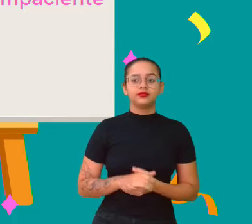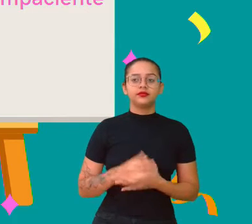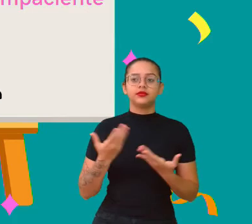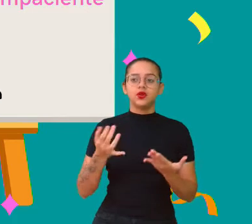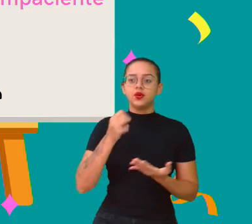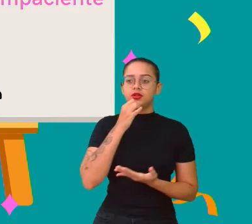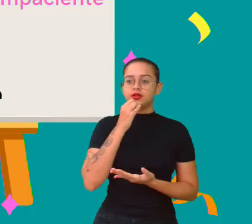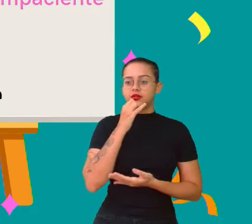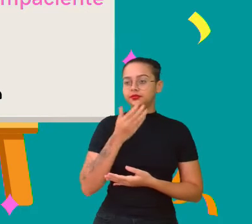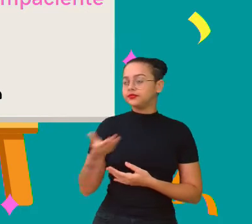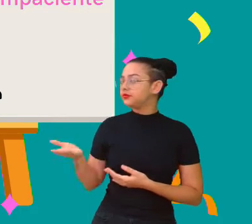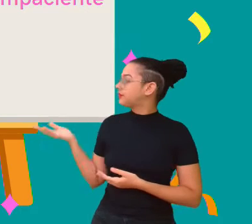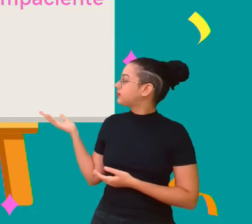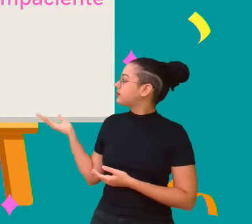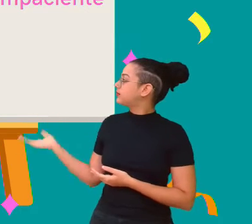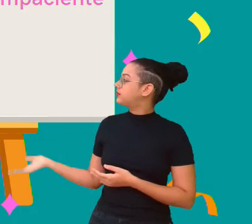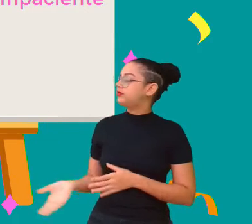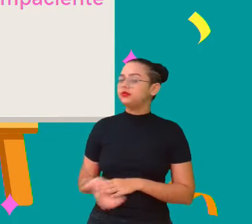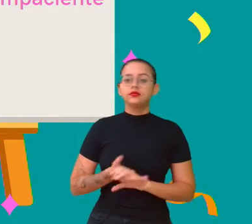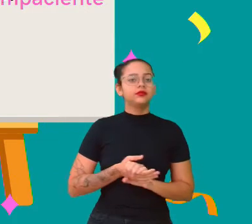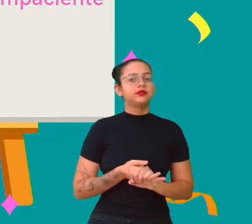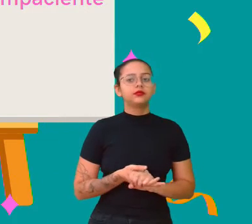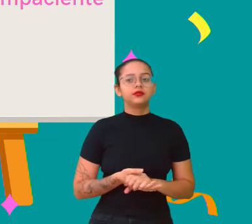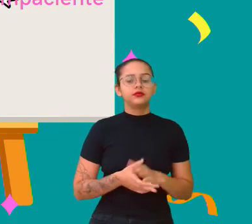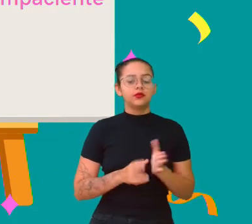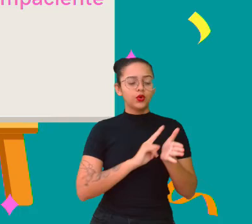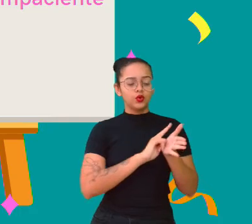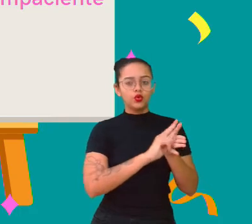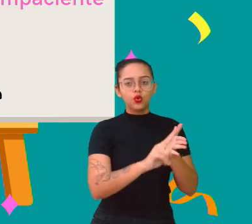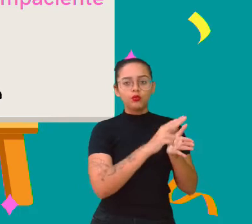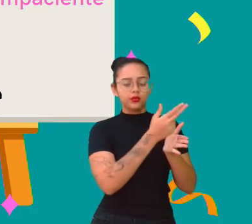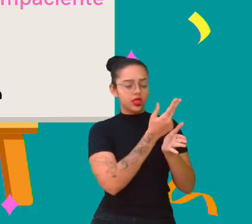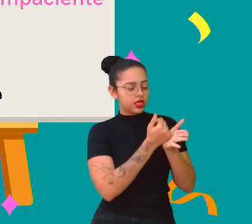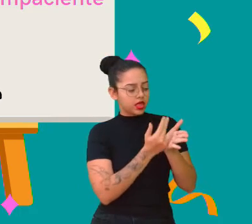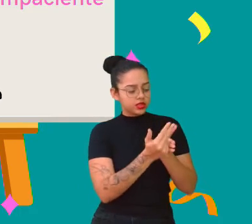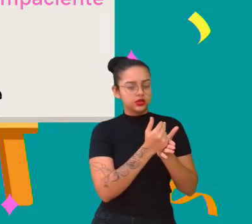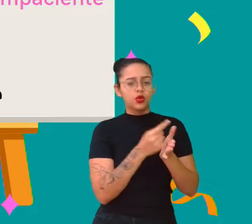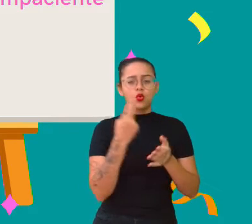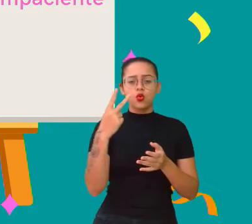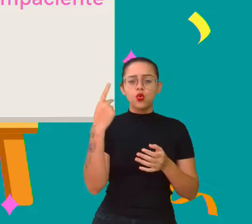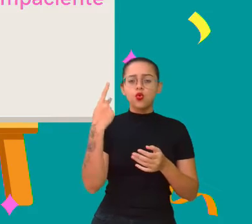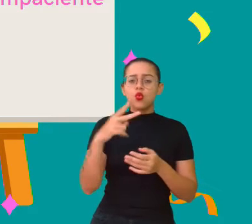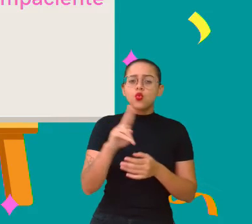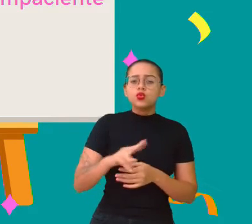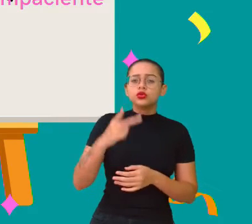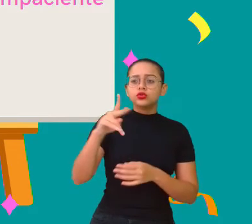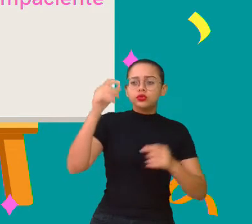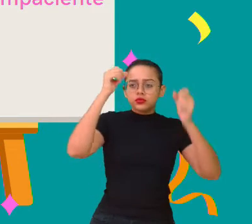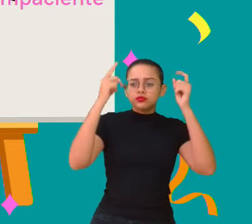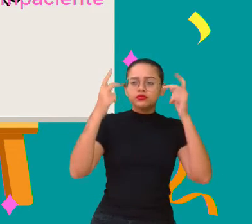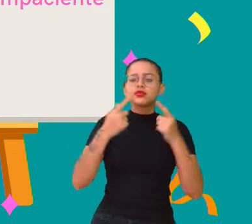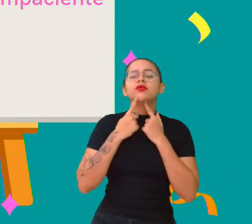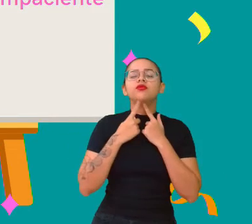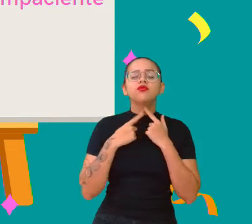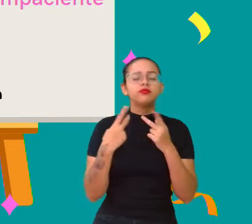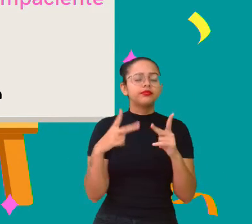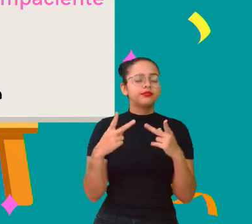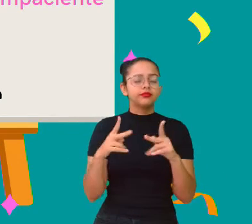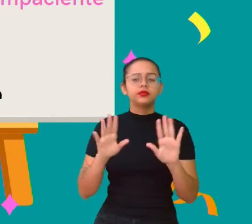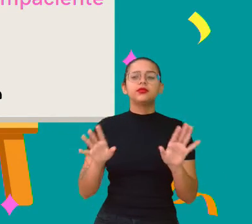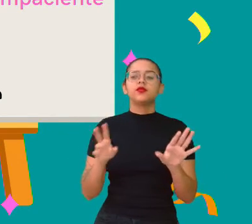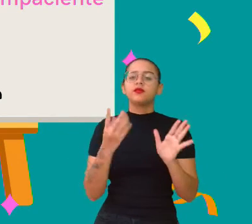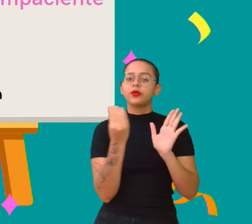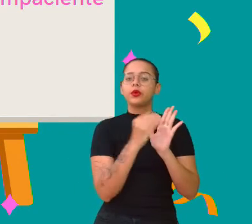esse exemplo, você pode fazer, colocar seu nome, fazer um desenho, use sua criatividade, gente, fiquem à vontade. E aí você